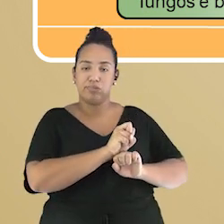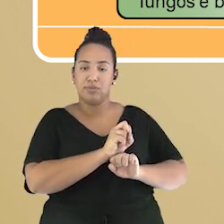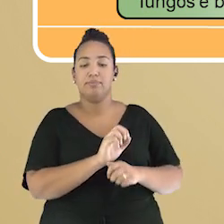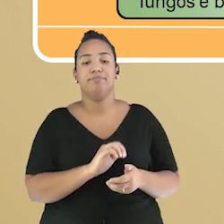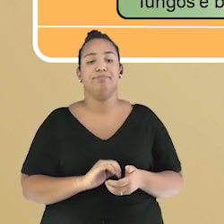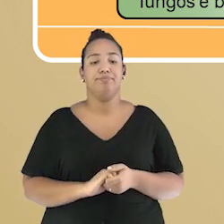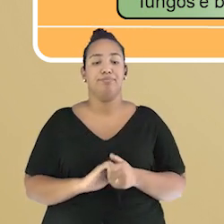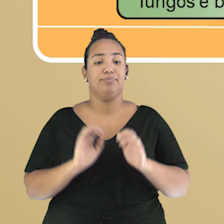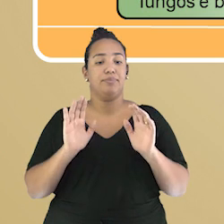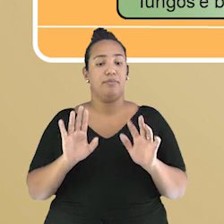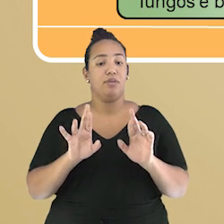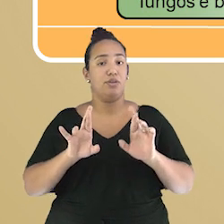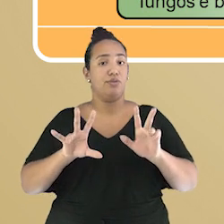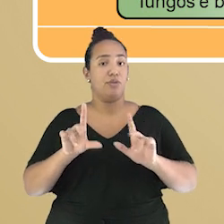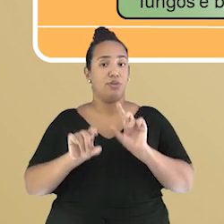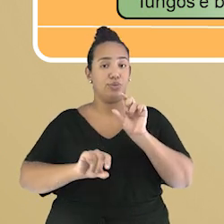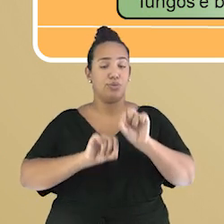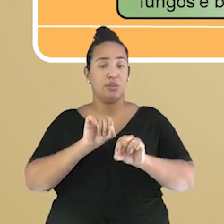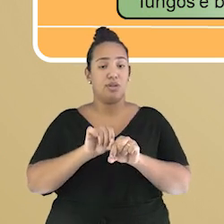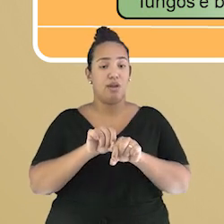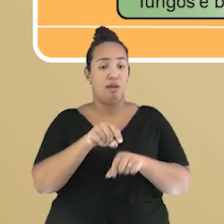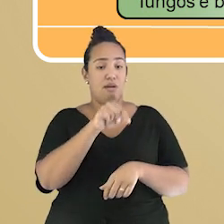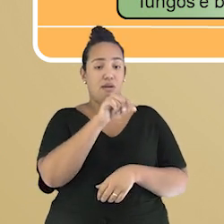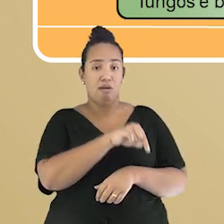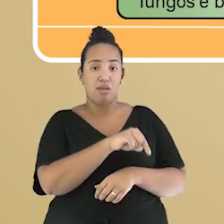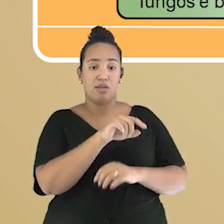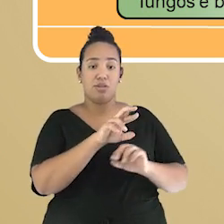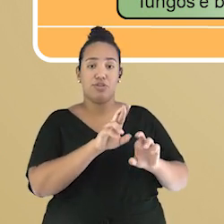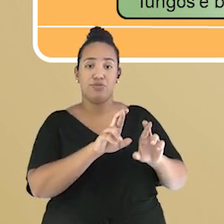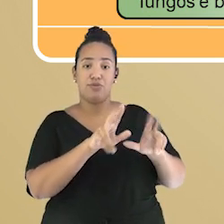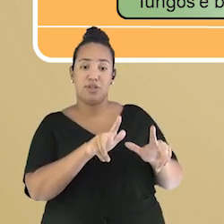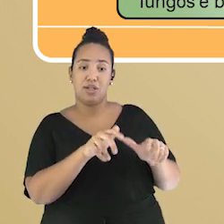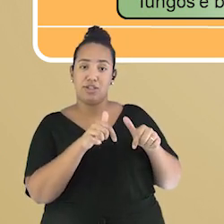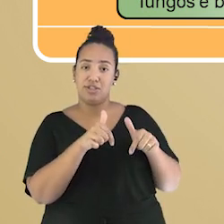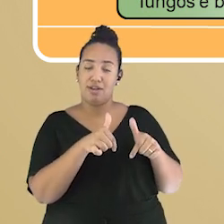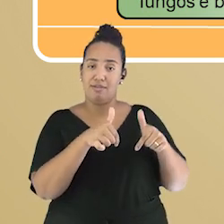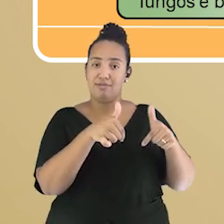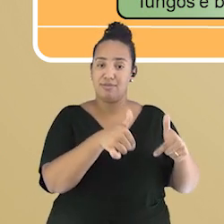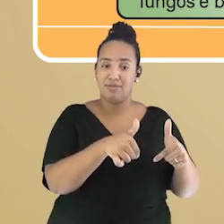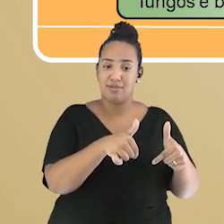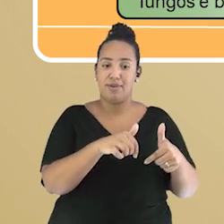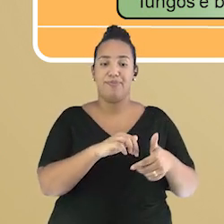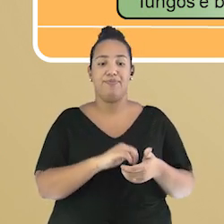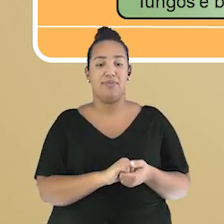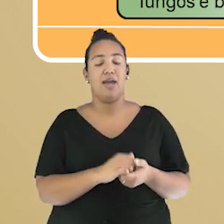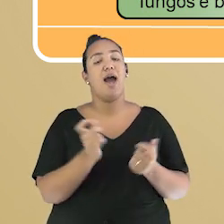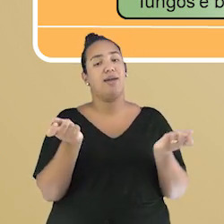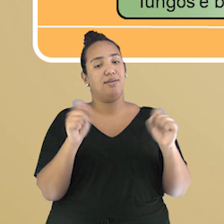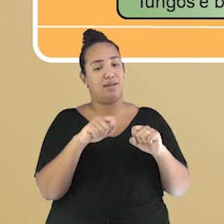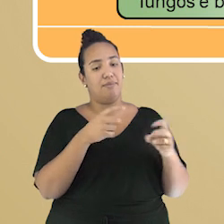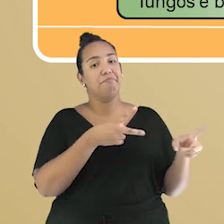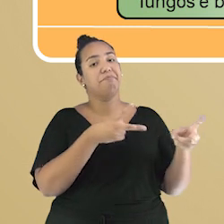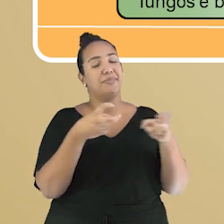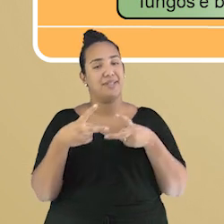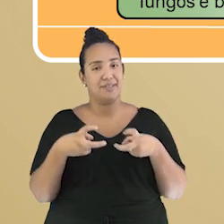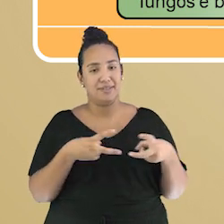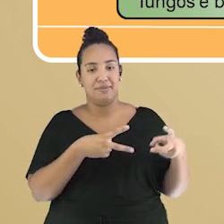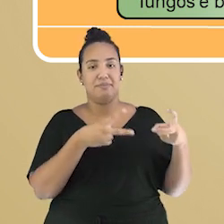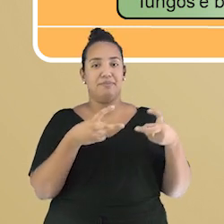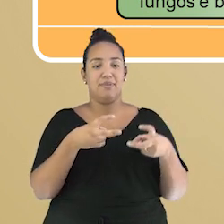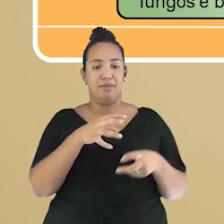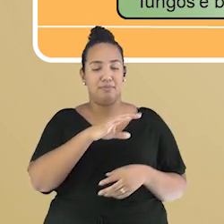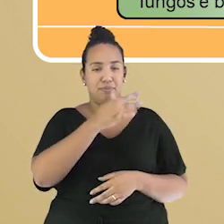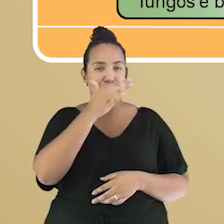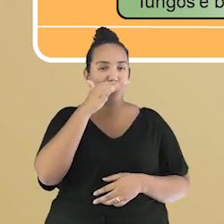diferença é que a maneira como isso ocorre acaba tornando esse processo perceptível pela nossa visão, pelo